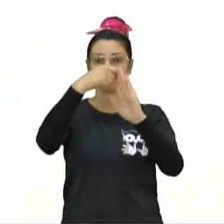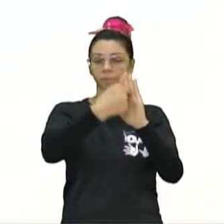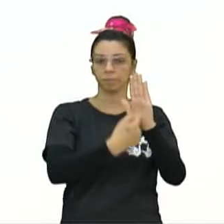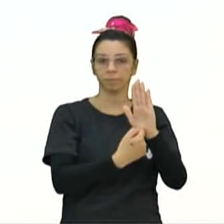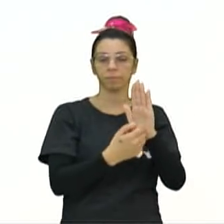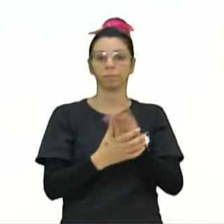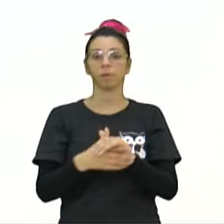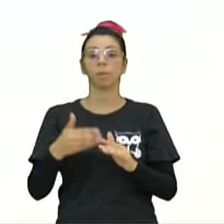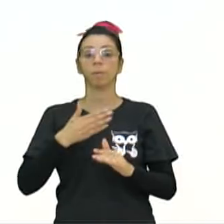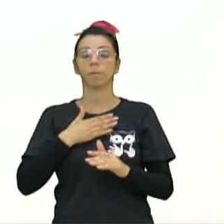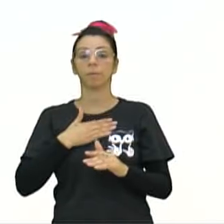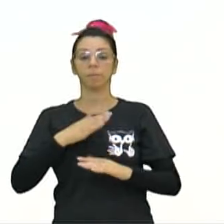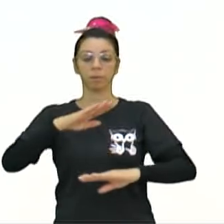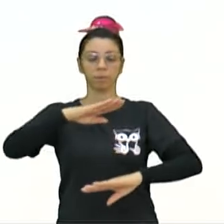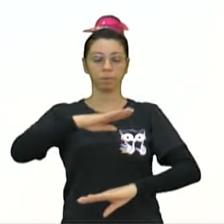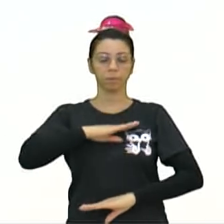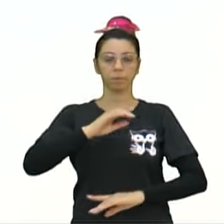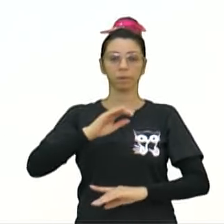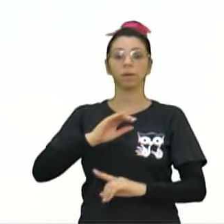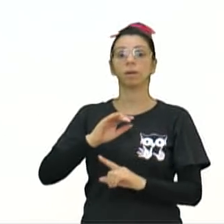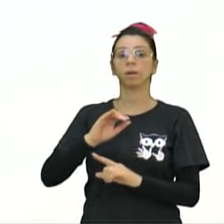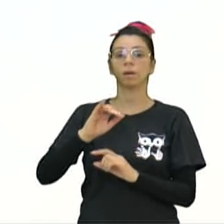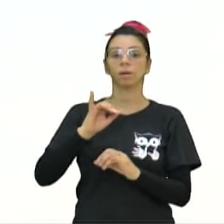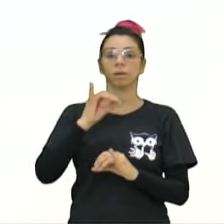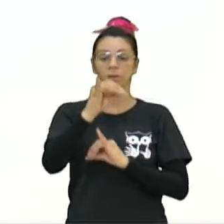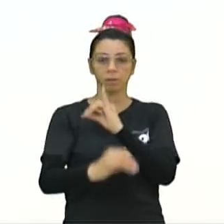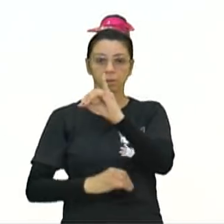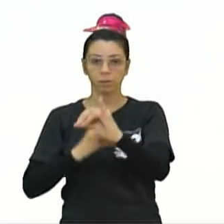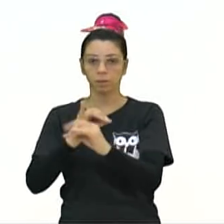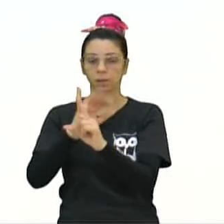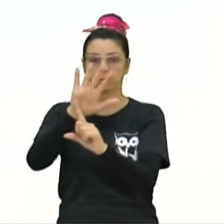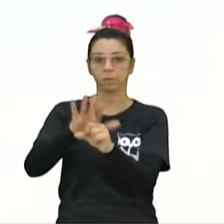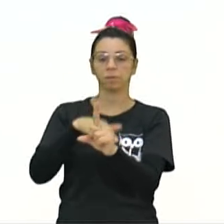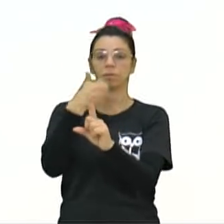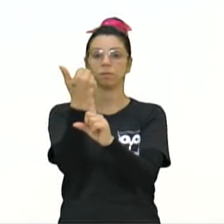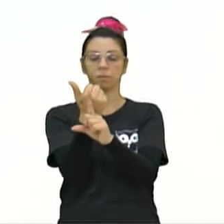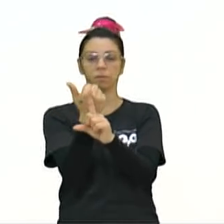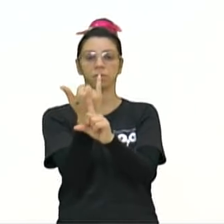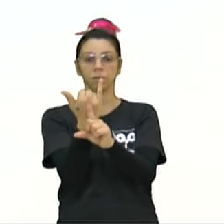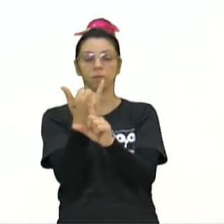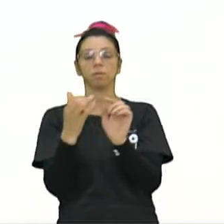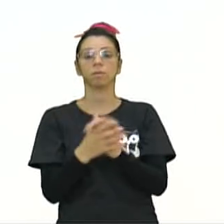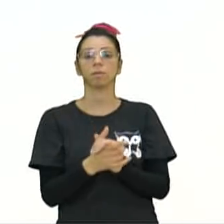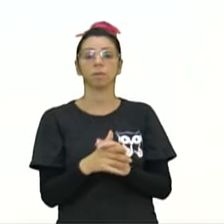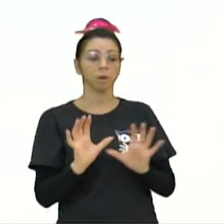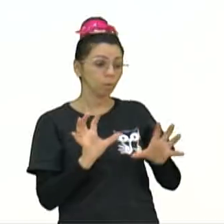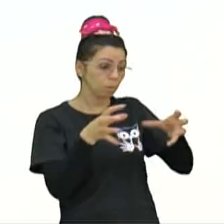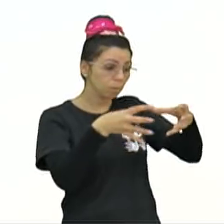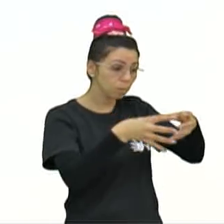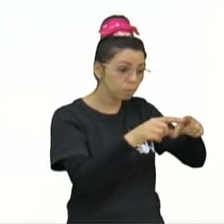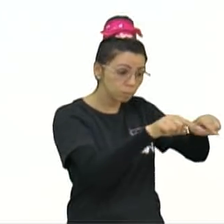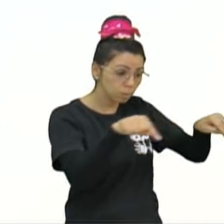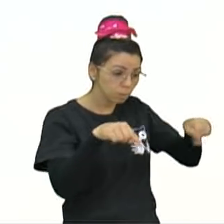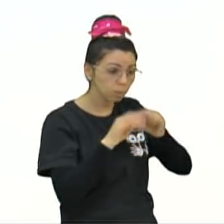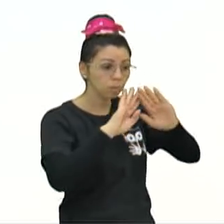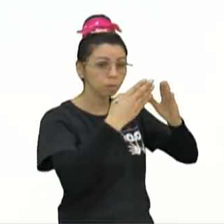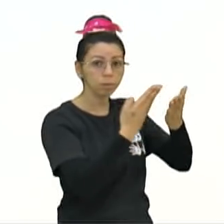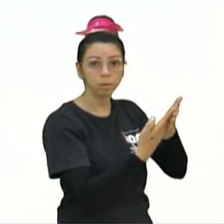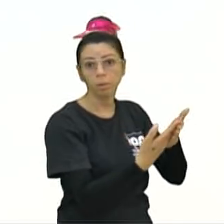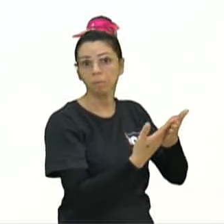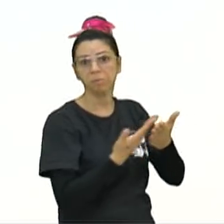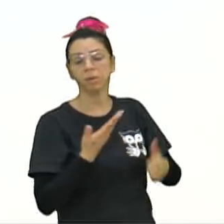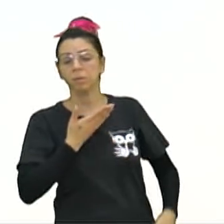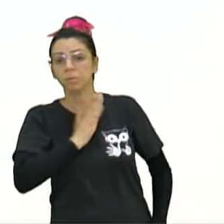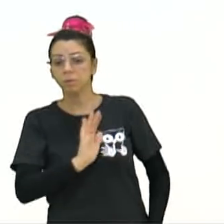meu caso se trata de um cyberbullying. Havia um grupo de alunos na minha sala que não gostavam de mim, e foi aí que